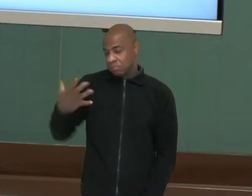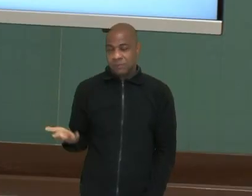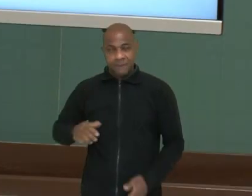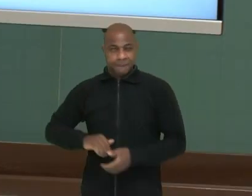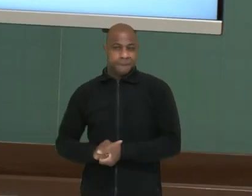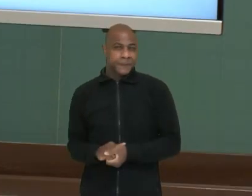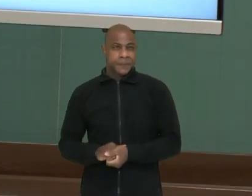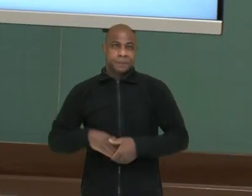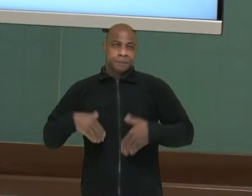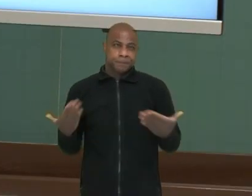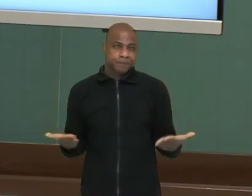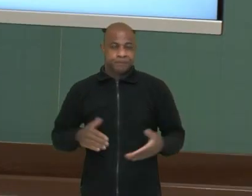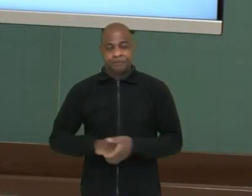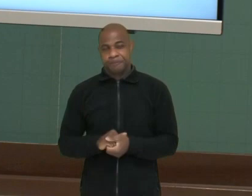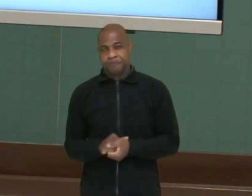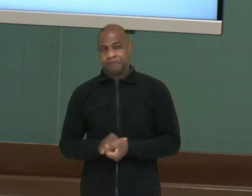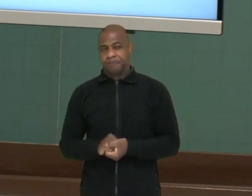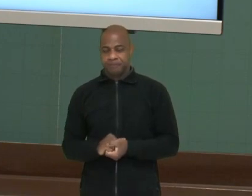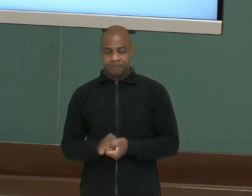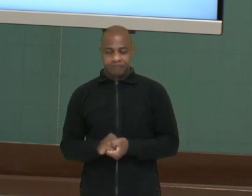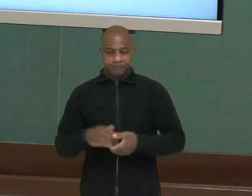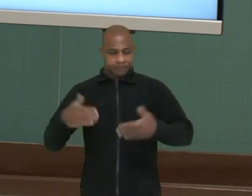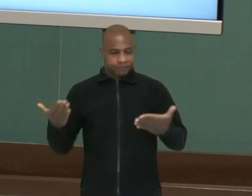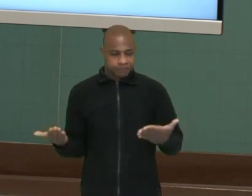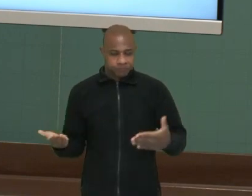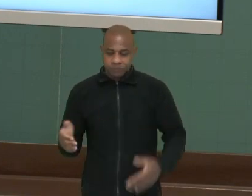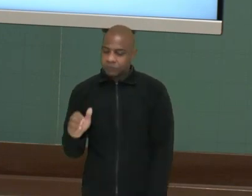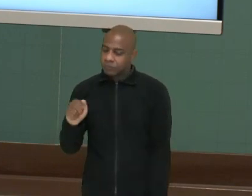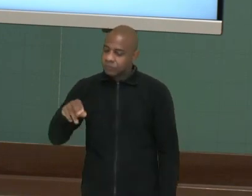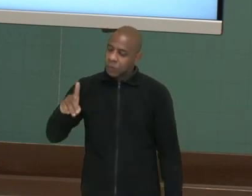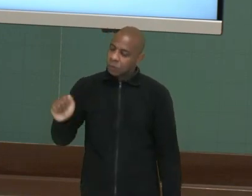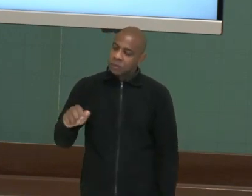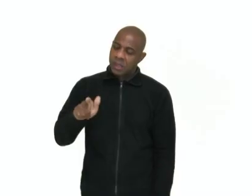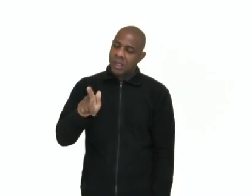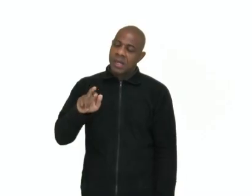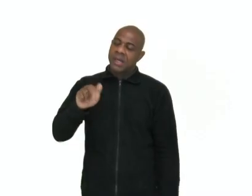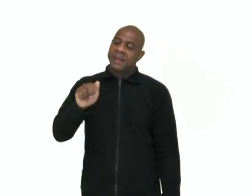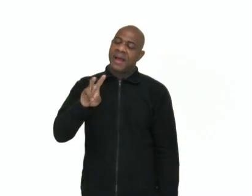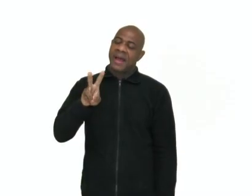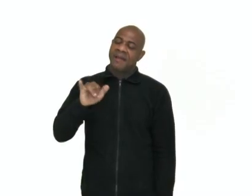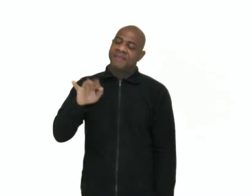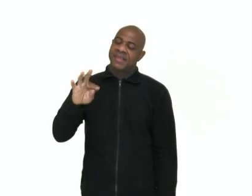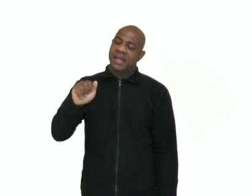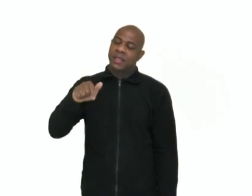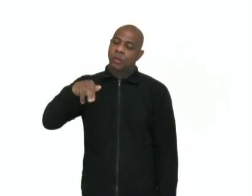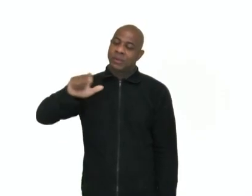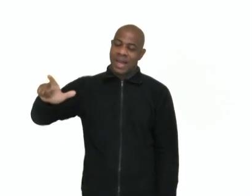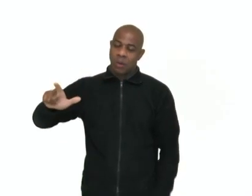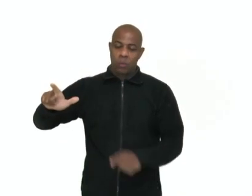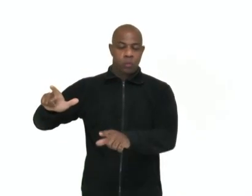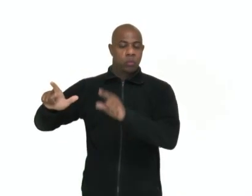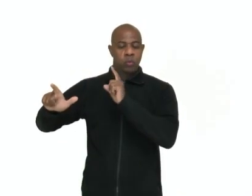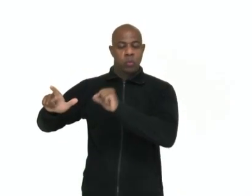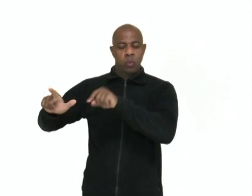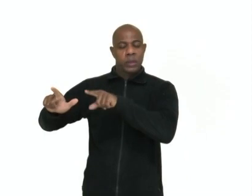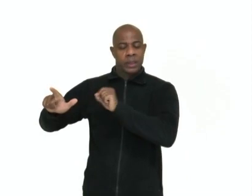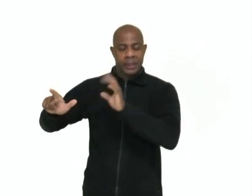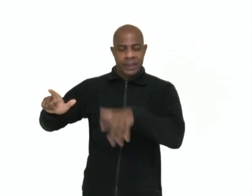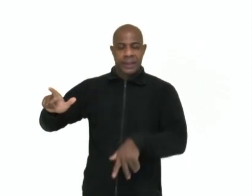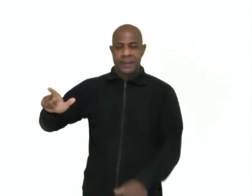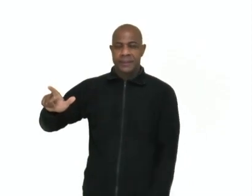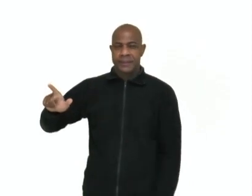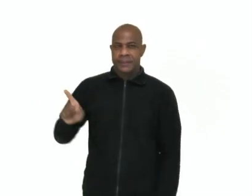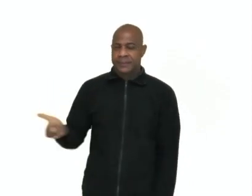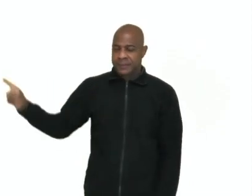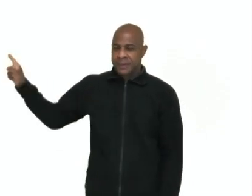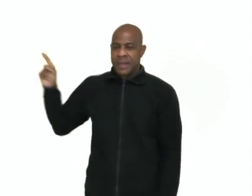pessoal, comentando um pouquinho ainda das ondas gravitacionais. A onda gravitacional, pessoal, isso aqui é